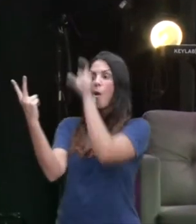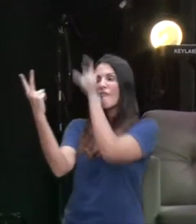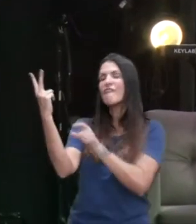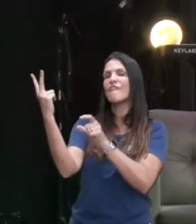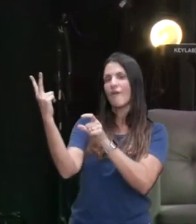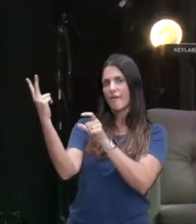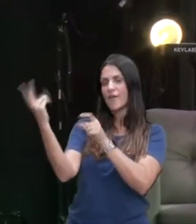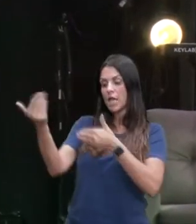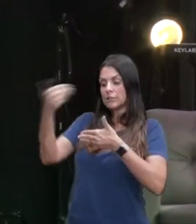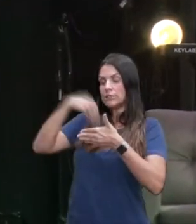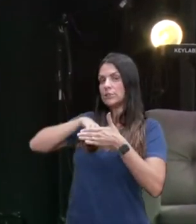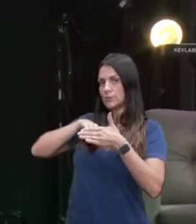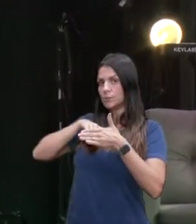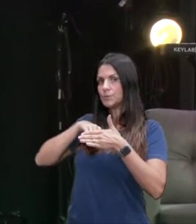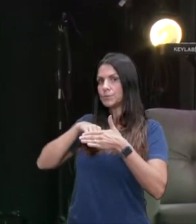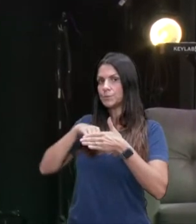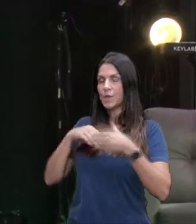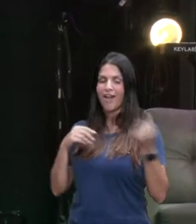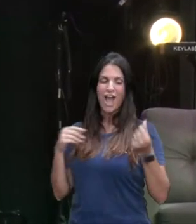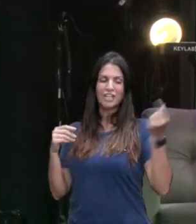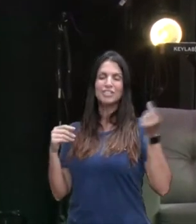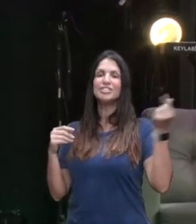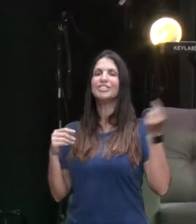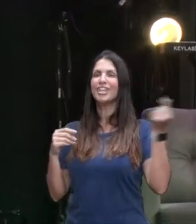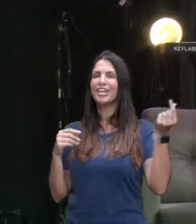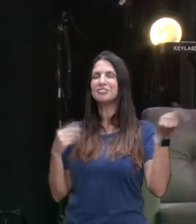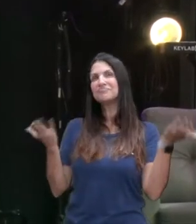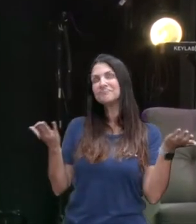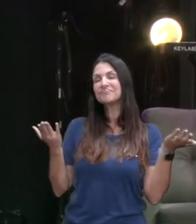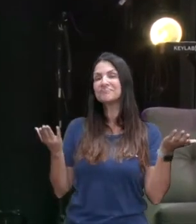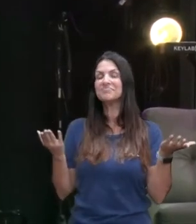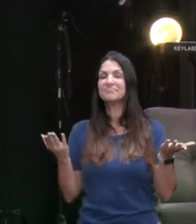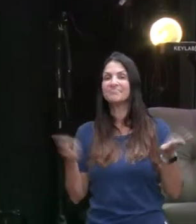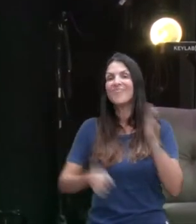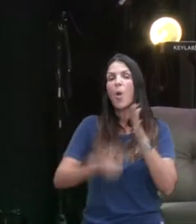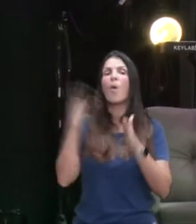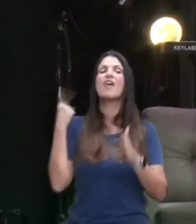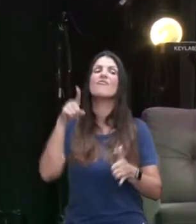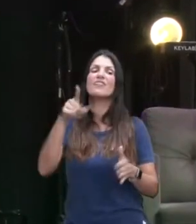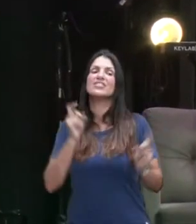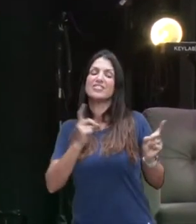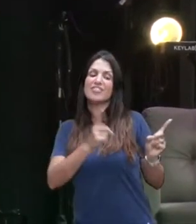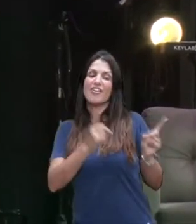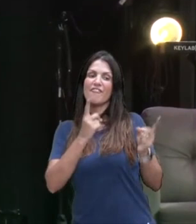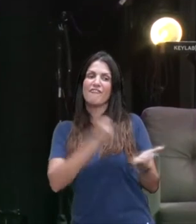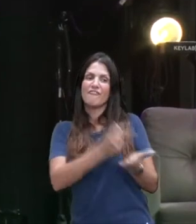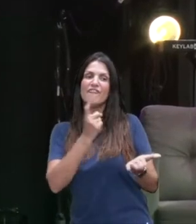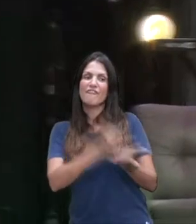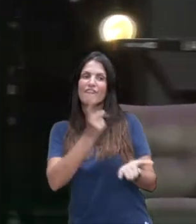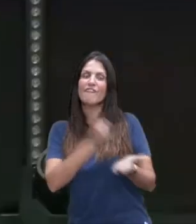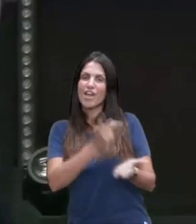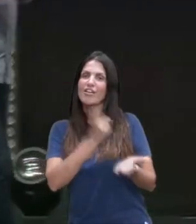preço é o quanto você o quanto você se vende é